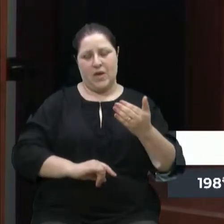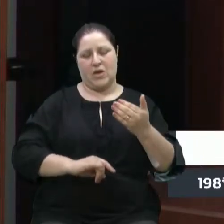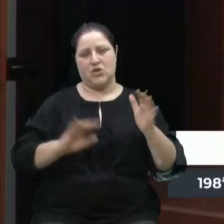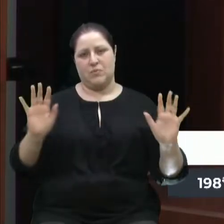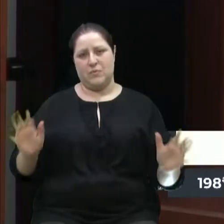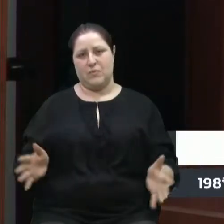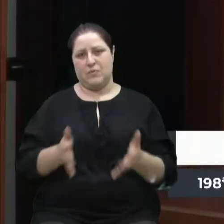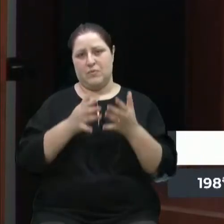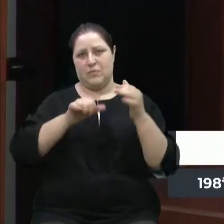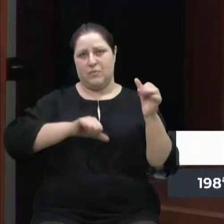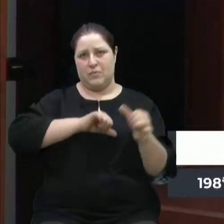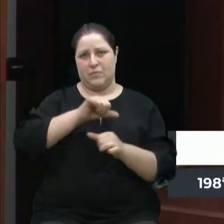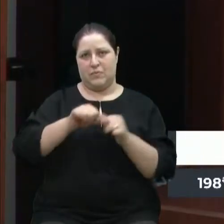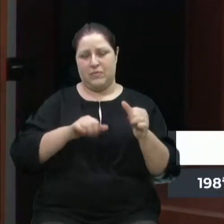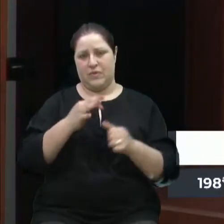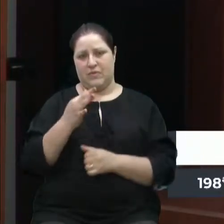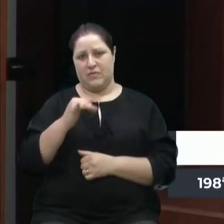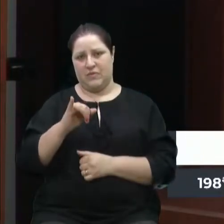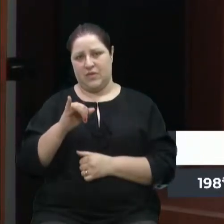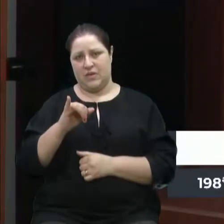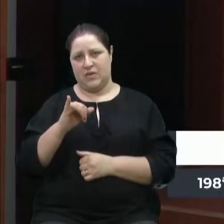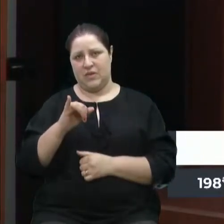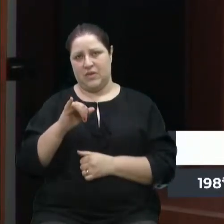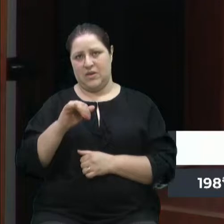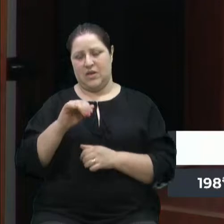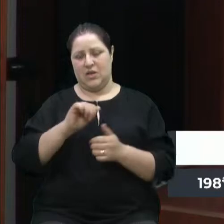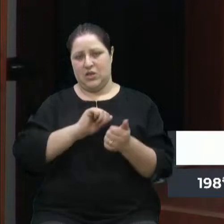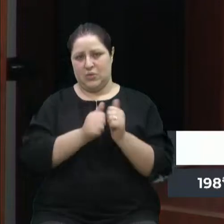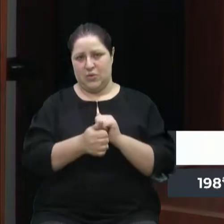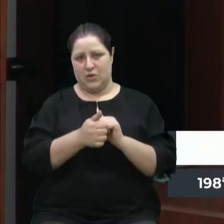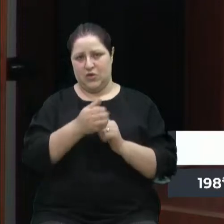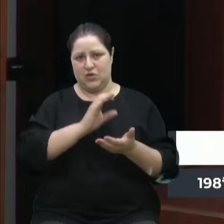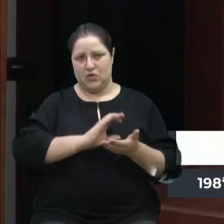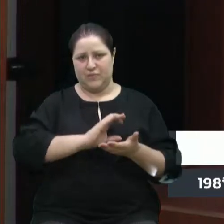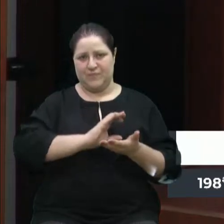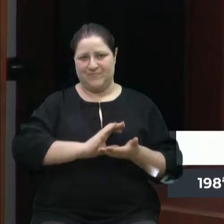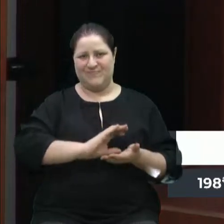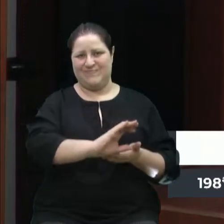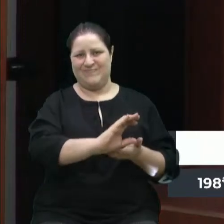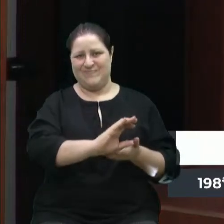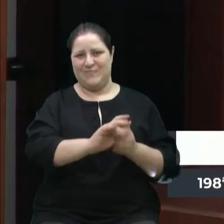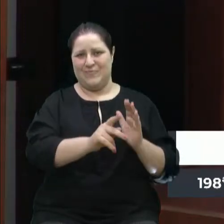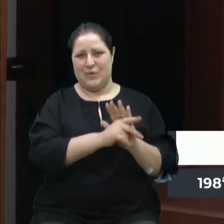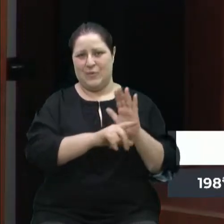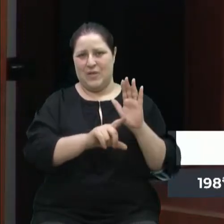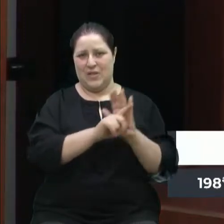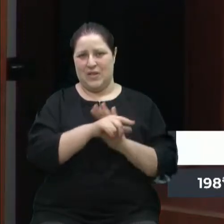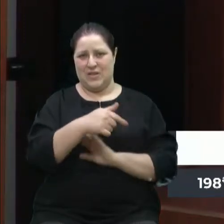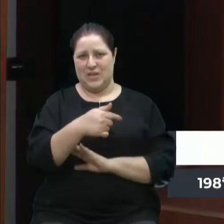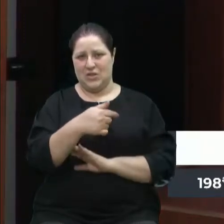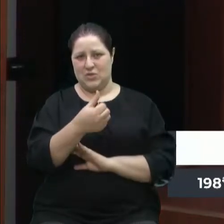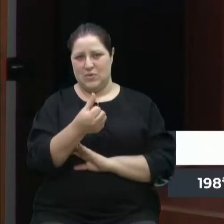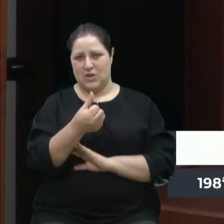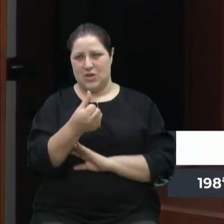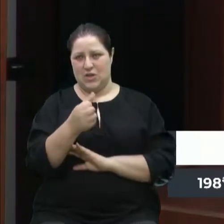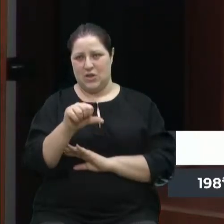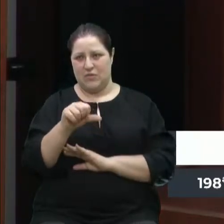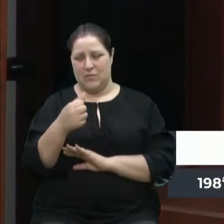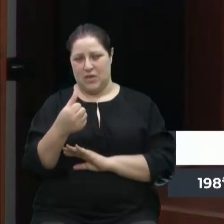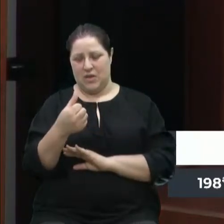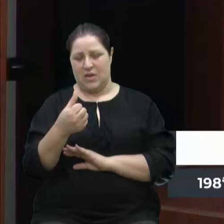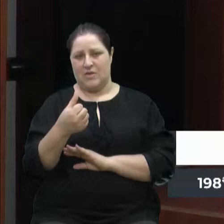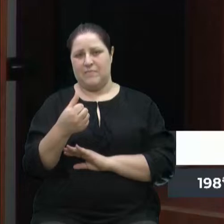promovida a alteração no FIESPORT, Financiamento Municipal de Desenvolvimento do Esporte e Lazer de Caxias do Sul, regido pela Lei nº 7696, de 19